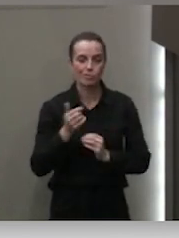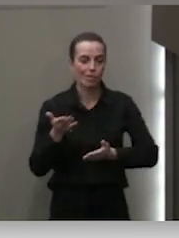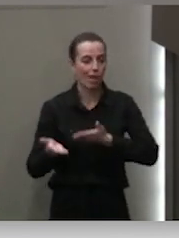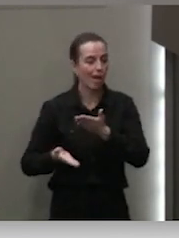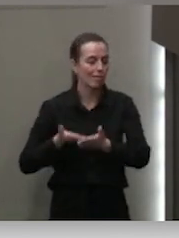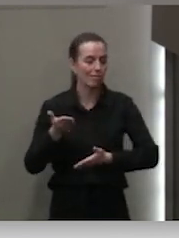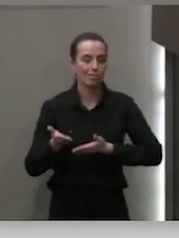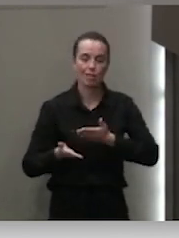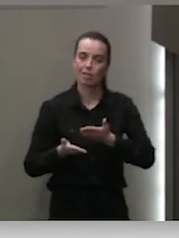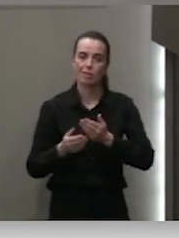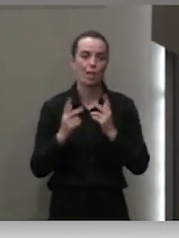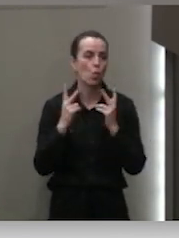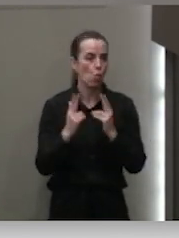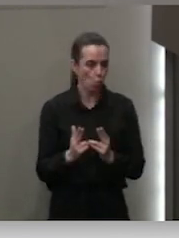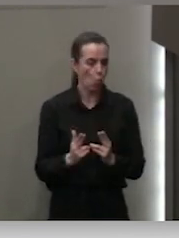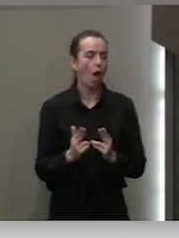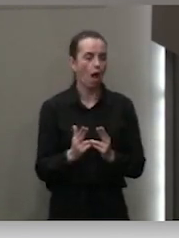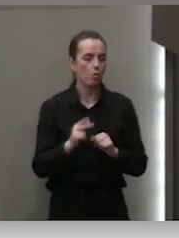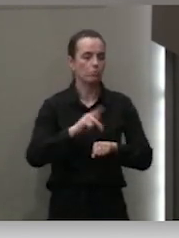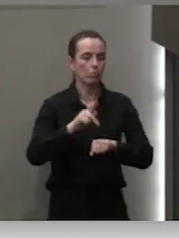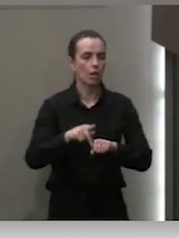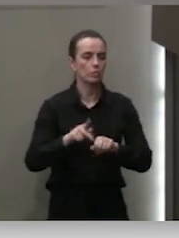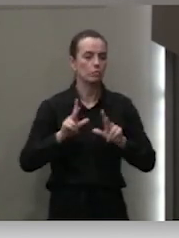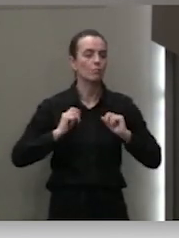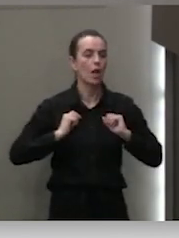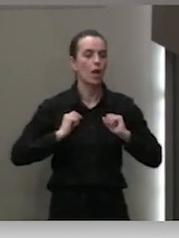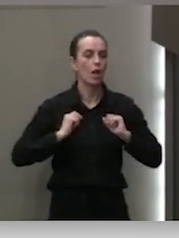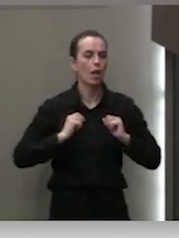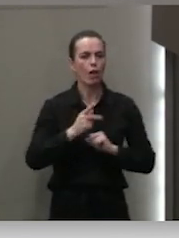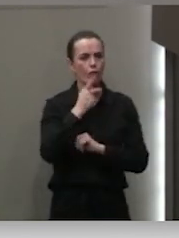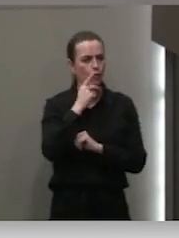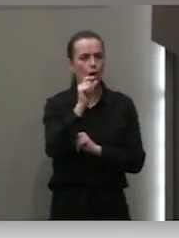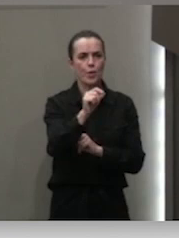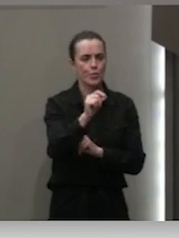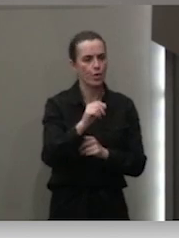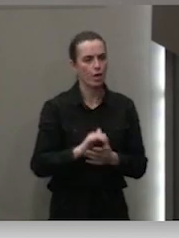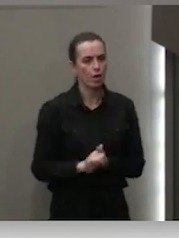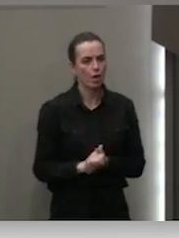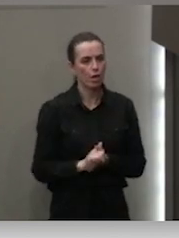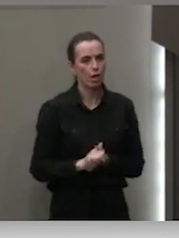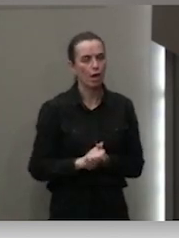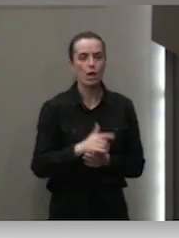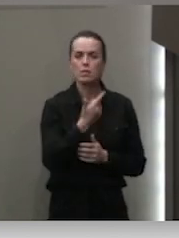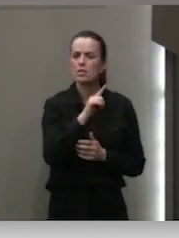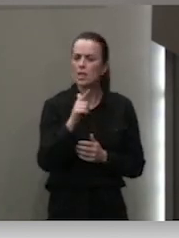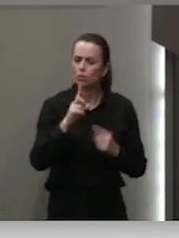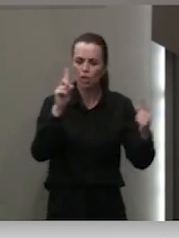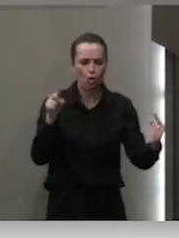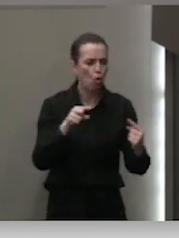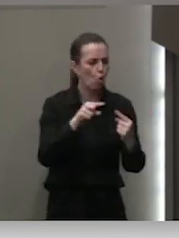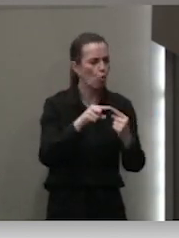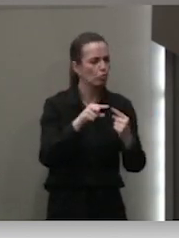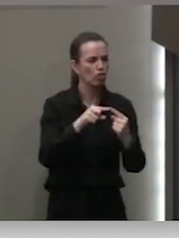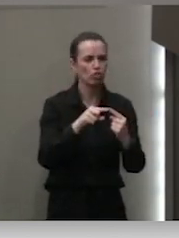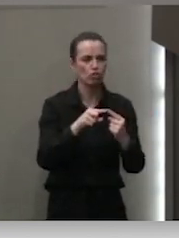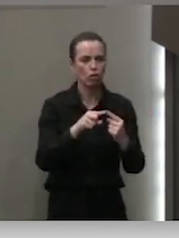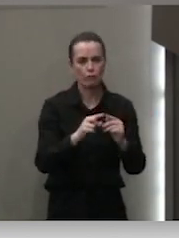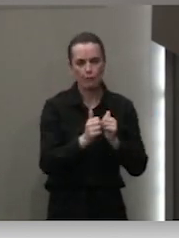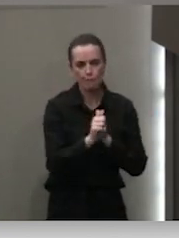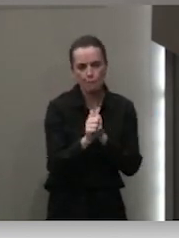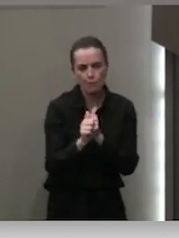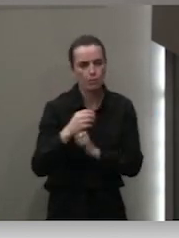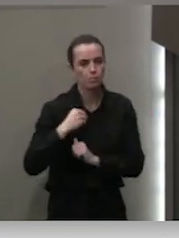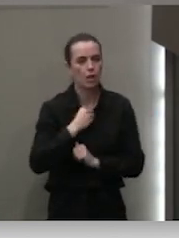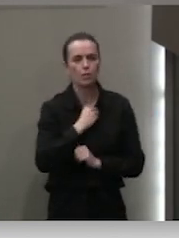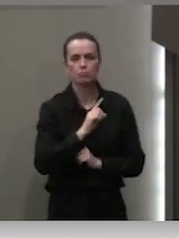aprofundar e vamos investigar Isso volta centar não tem nenhuma intenção de punir ou perseguir médico não